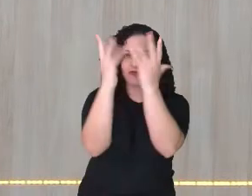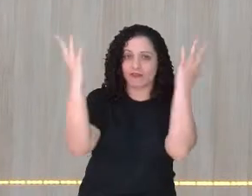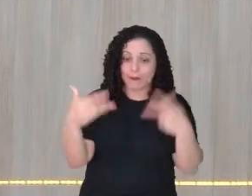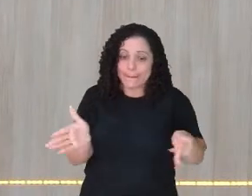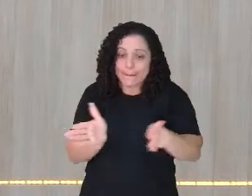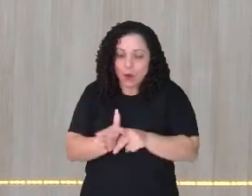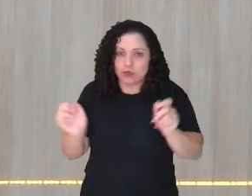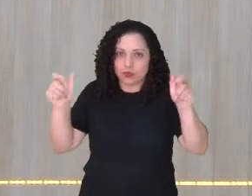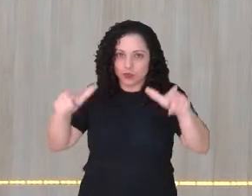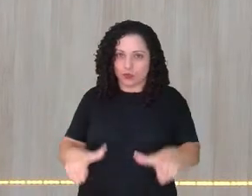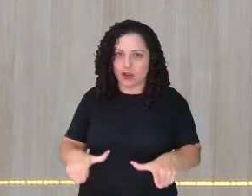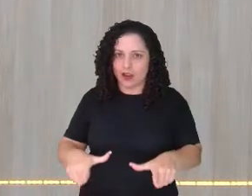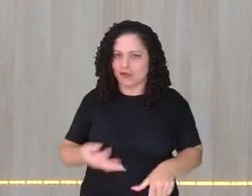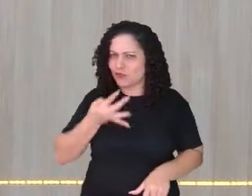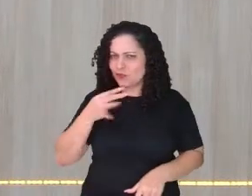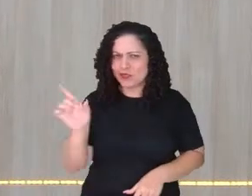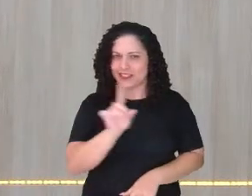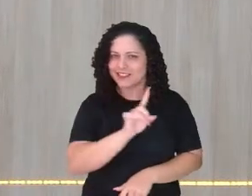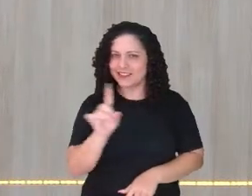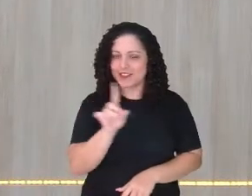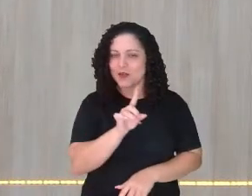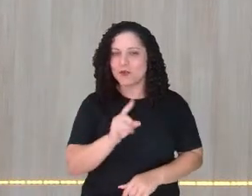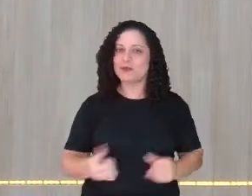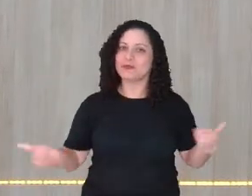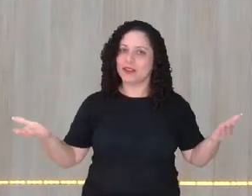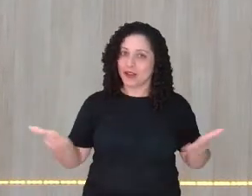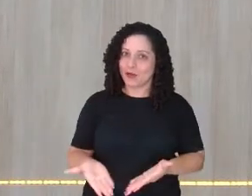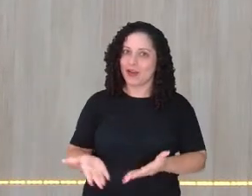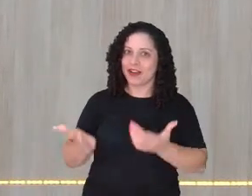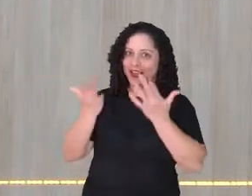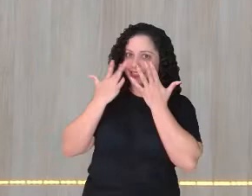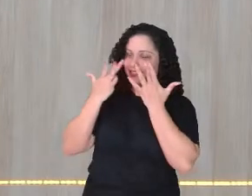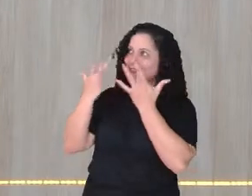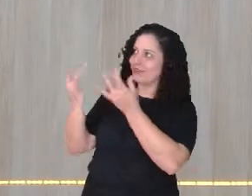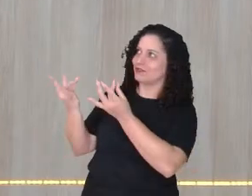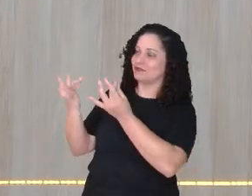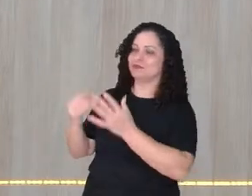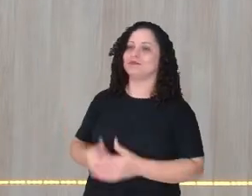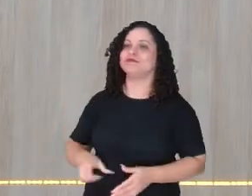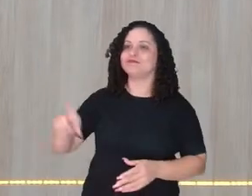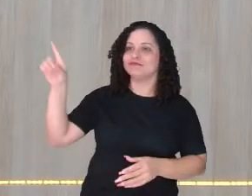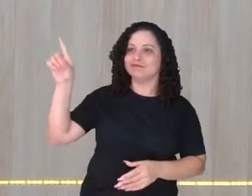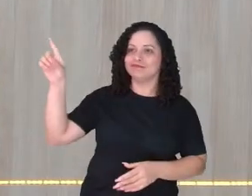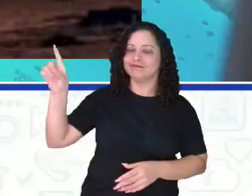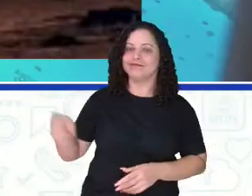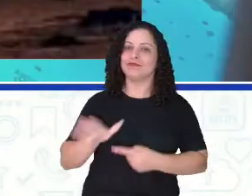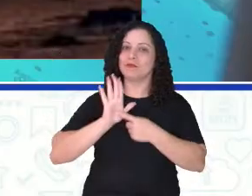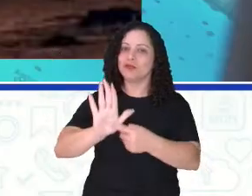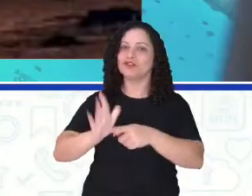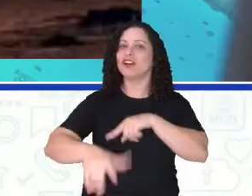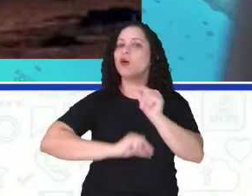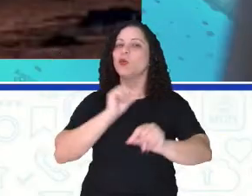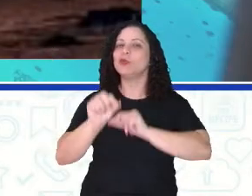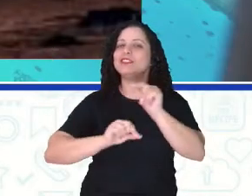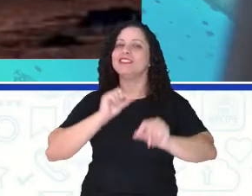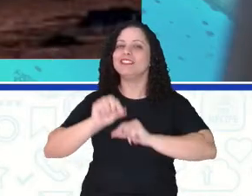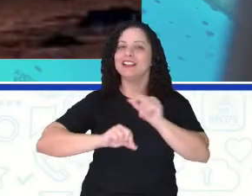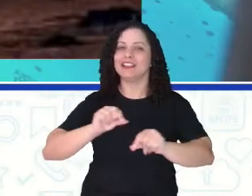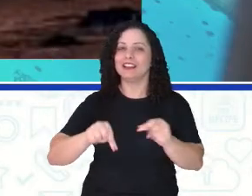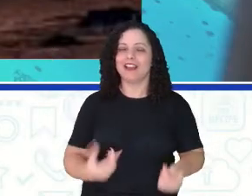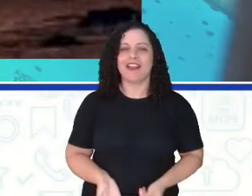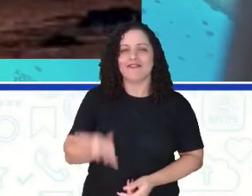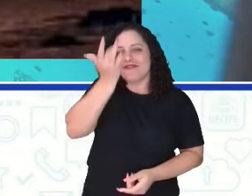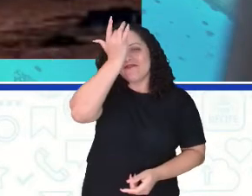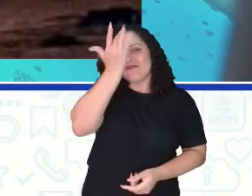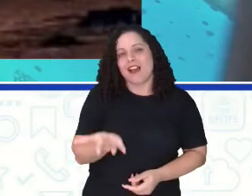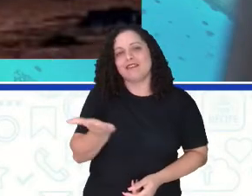endêmicas? Não? Então, preste atenção aqui comigo. Essa imagem ela já vai dar uma dica, né, sobre